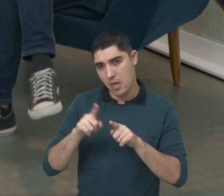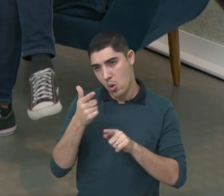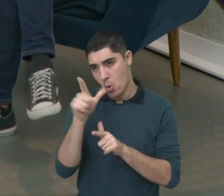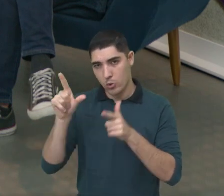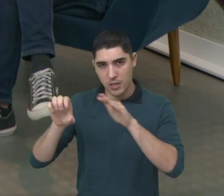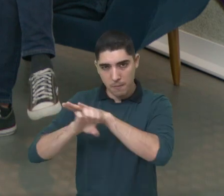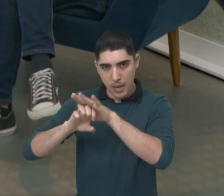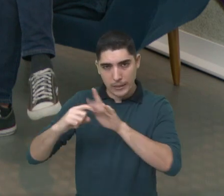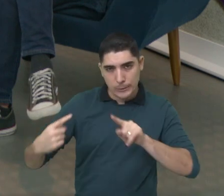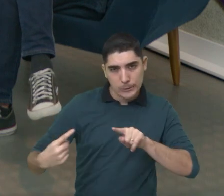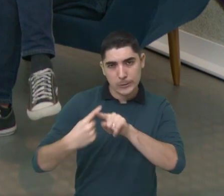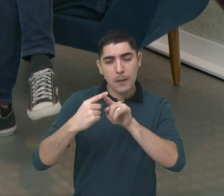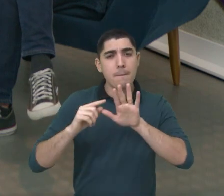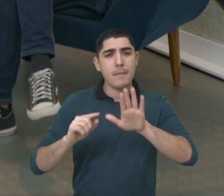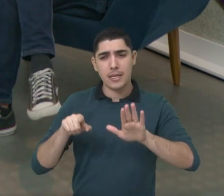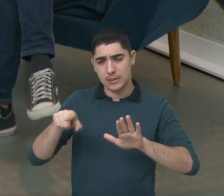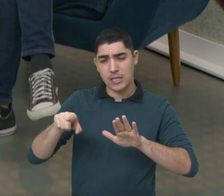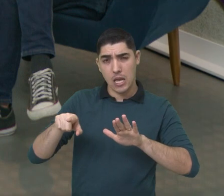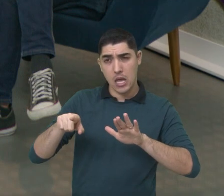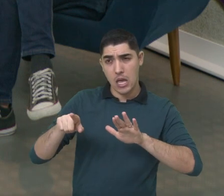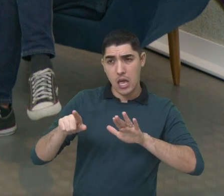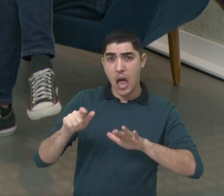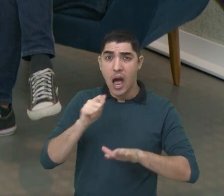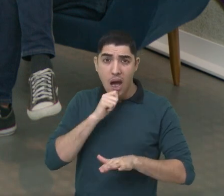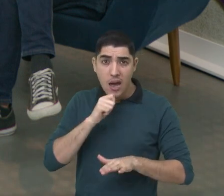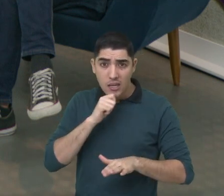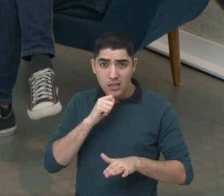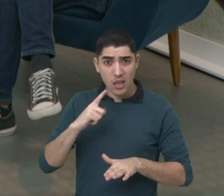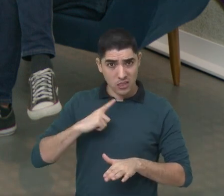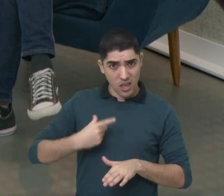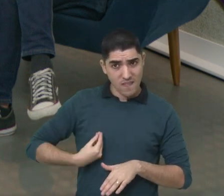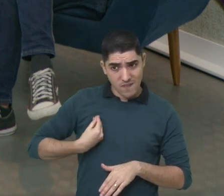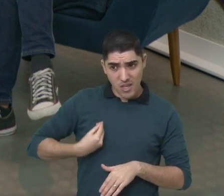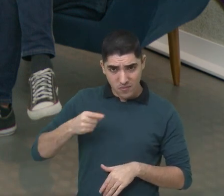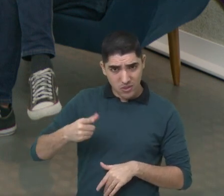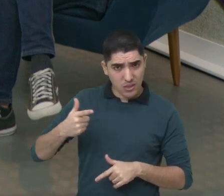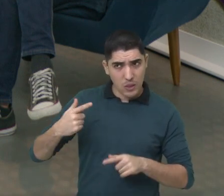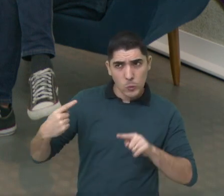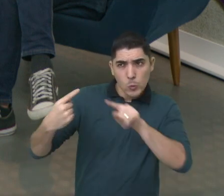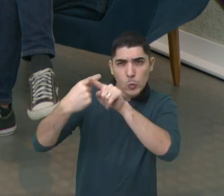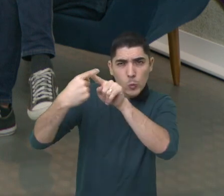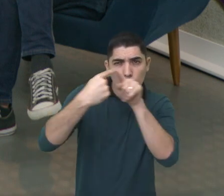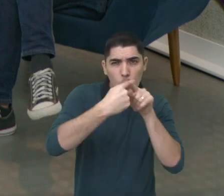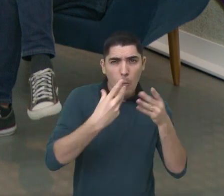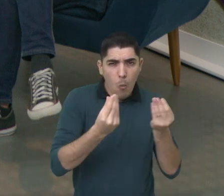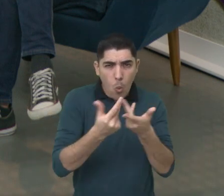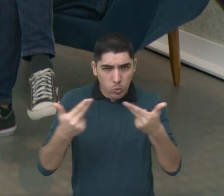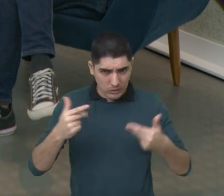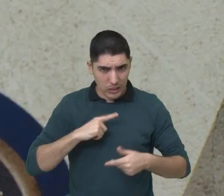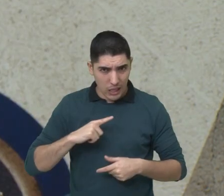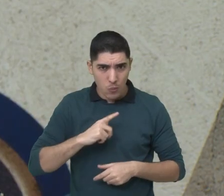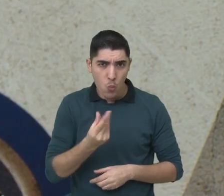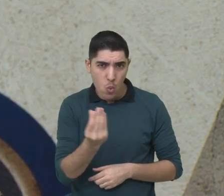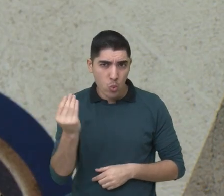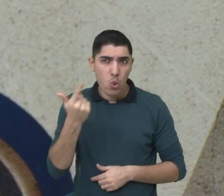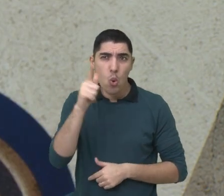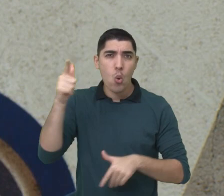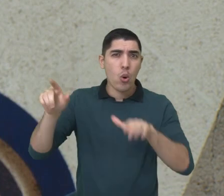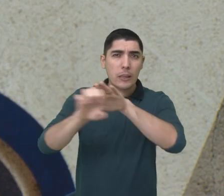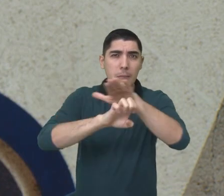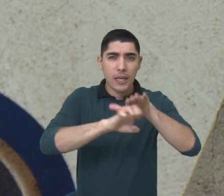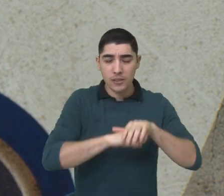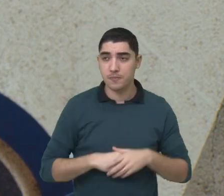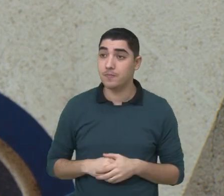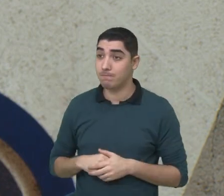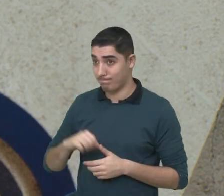gancho da concorrência, vocês encontram essa concorrência no mercado ainda? de trabalho? Nós encontramos, apesar